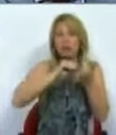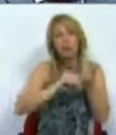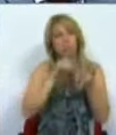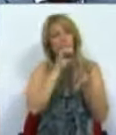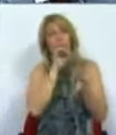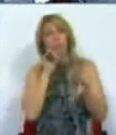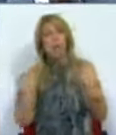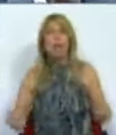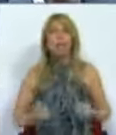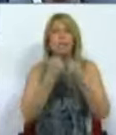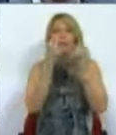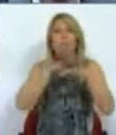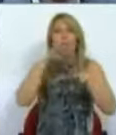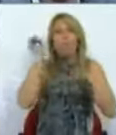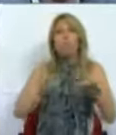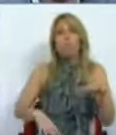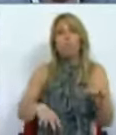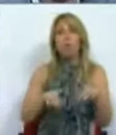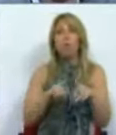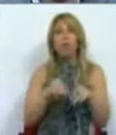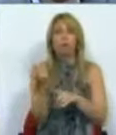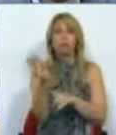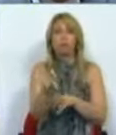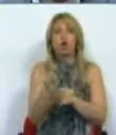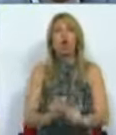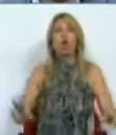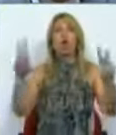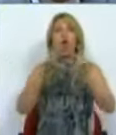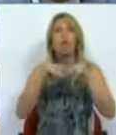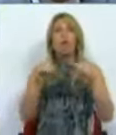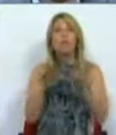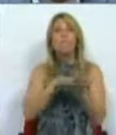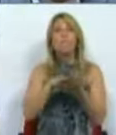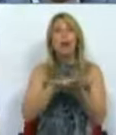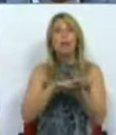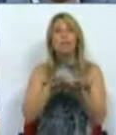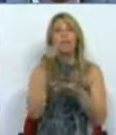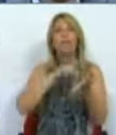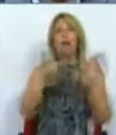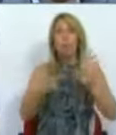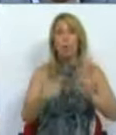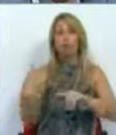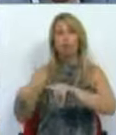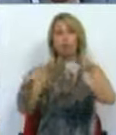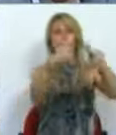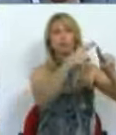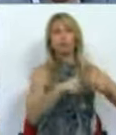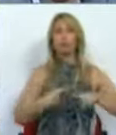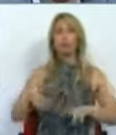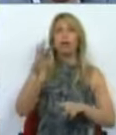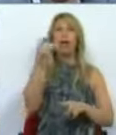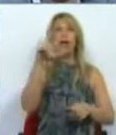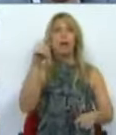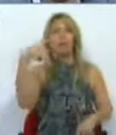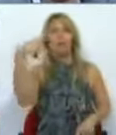desafios odiernos emergentes do aparecimento das novas plataformas tecnológicas, da diversidade de canais de televisão, dos